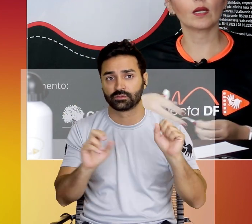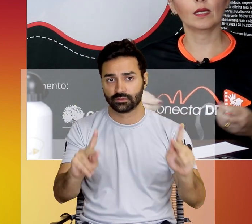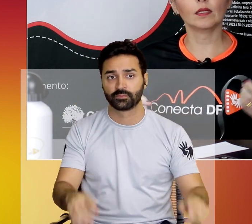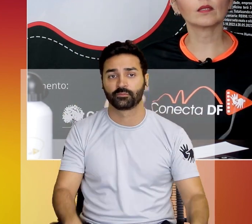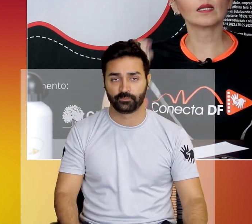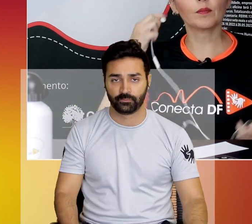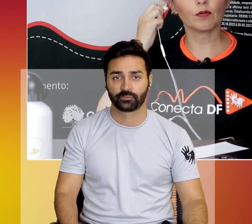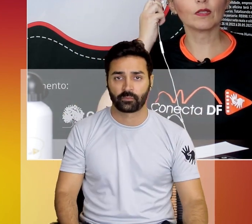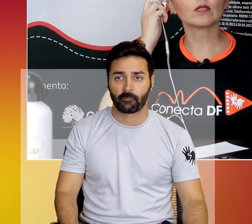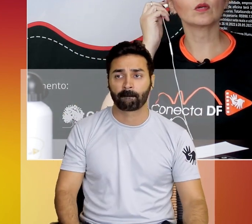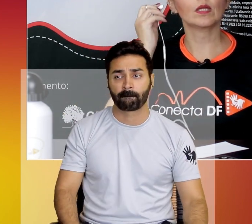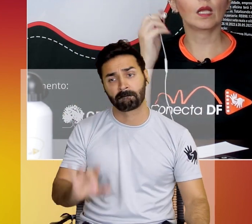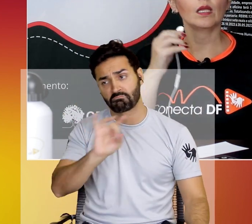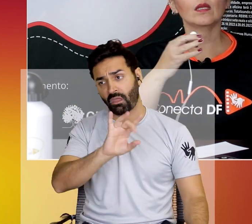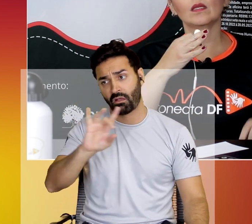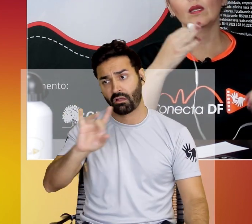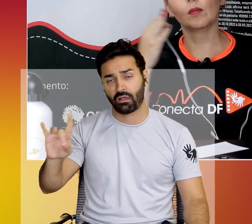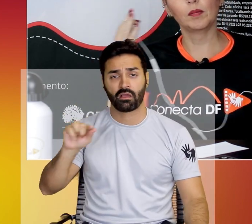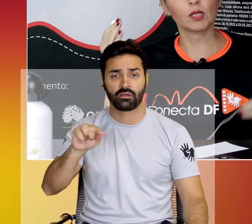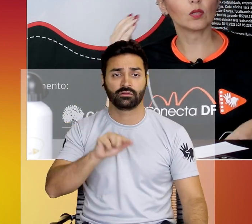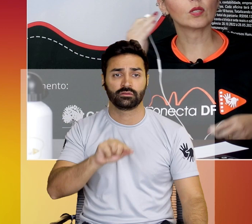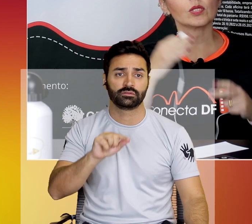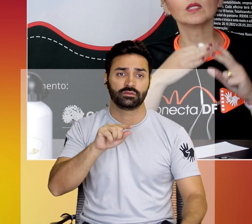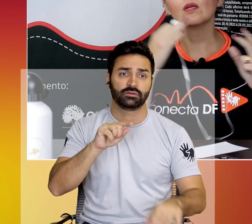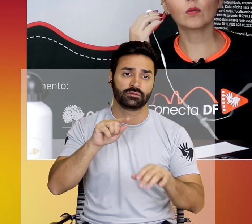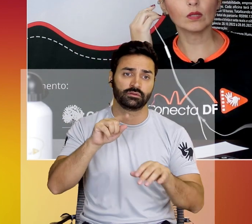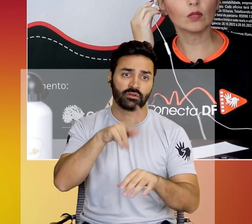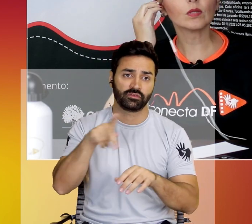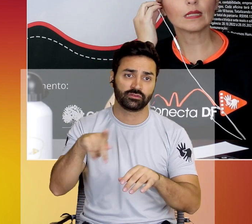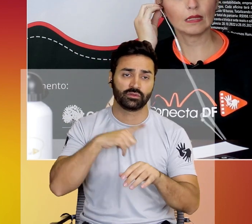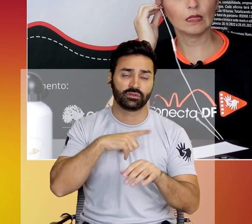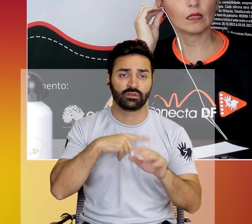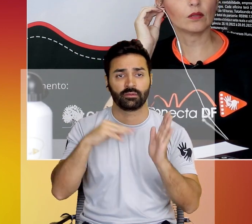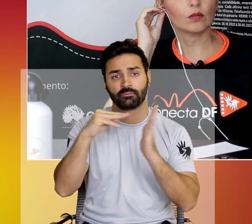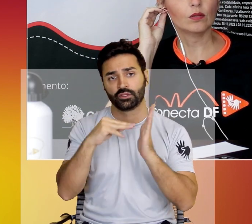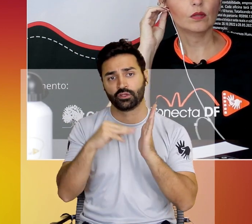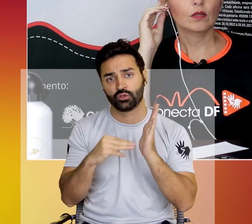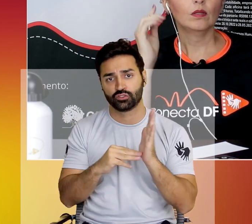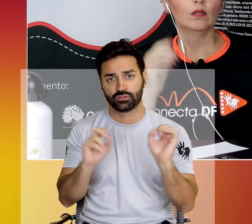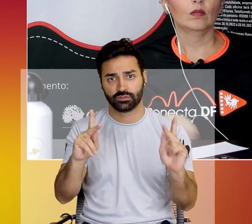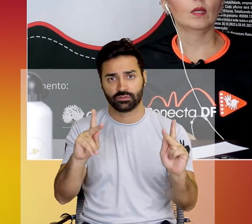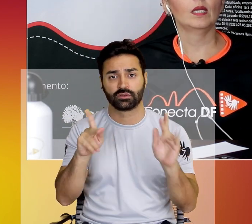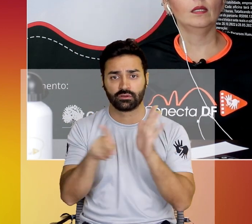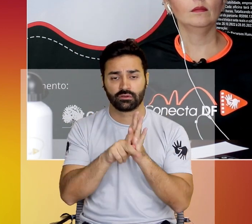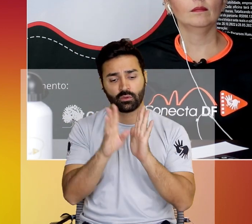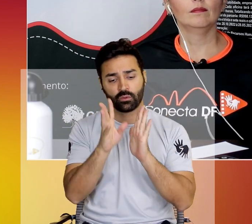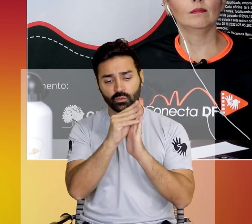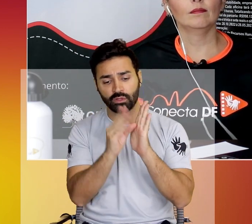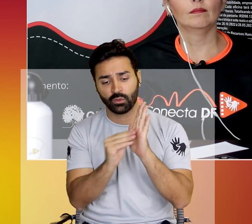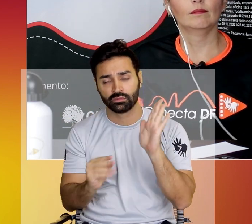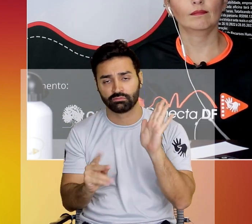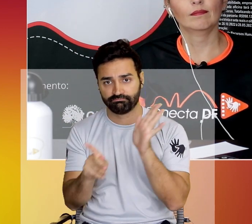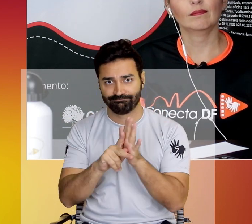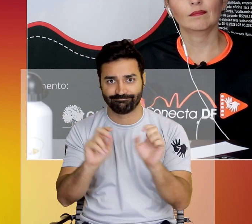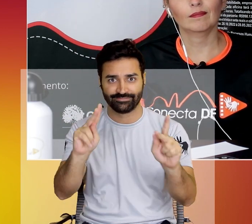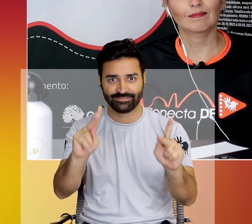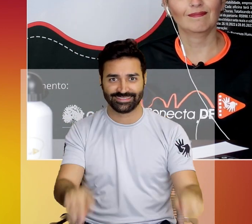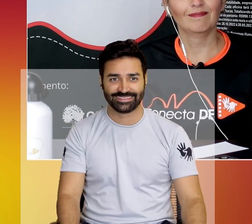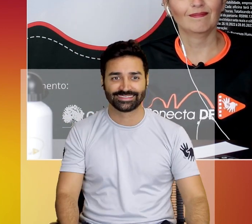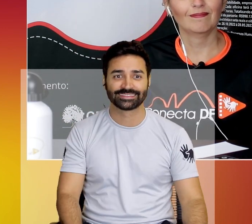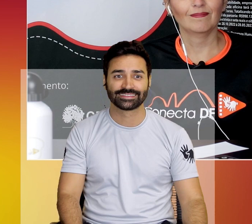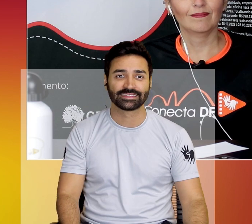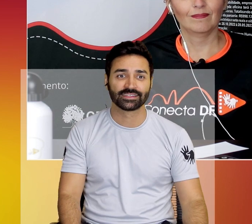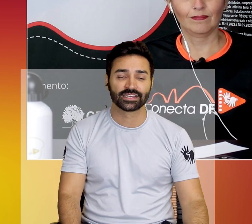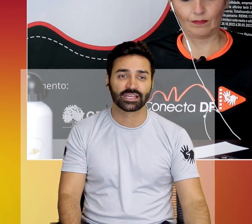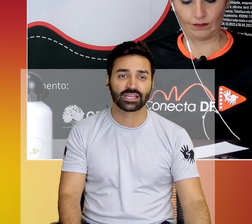estratégia, cada professor tem uma metodologia, tem um conteúdo a ser seguido, ok? Entendi. Pelo que